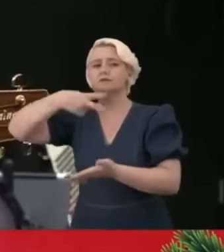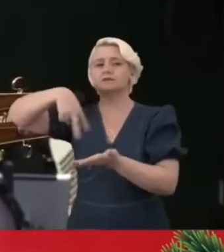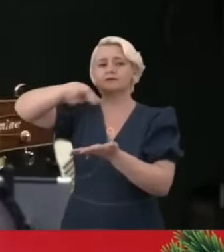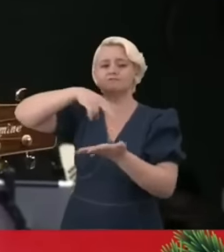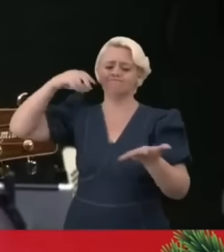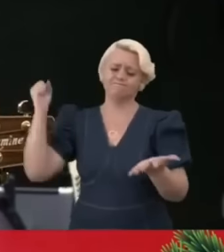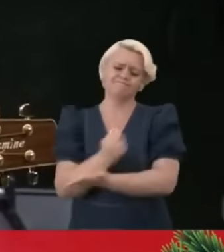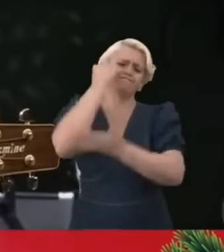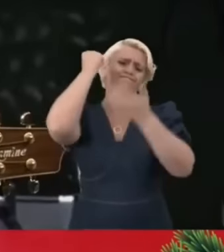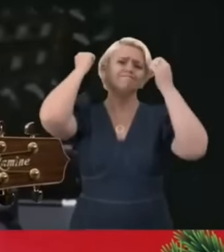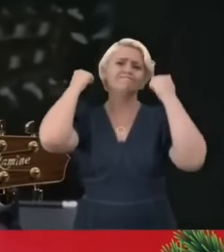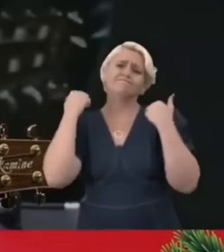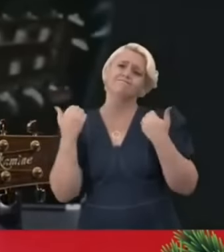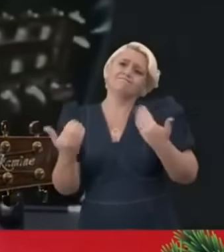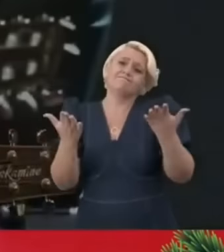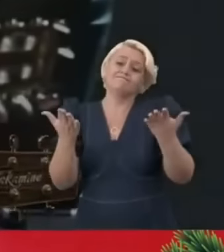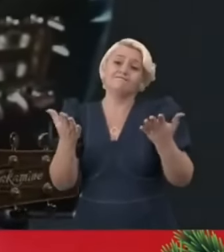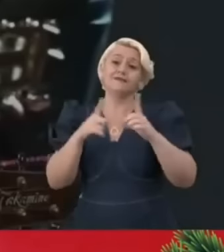salão.